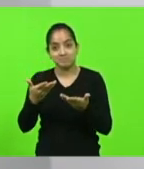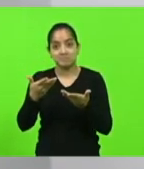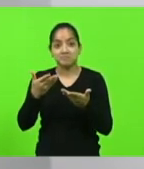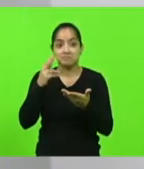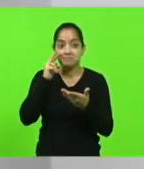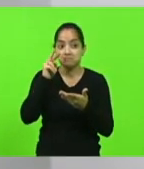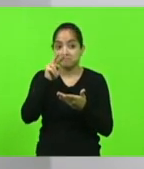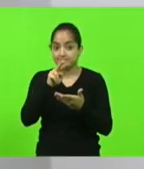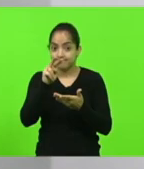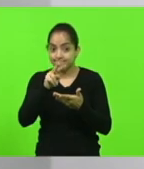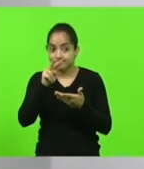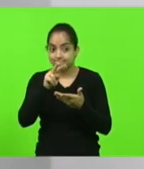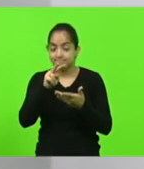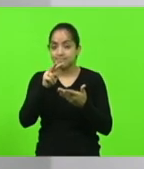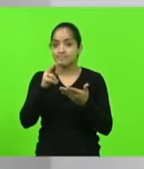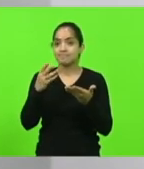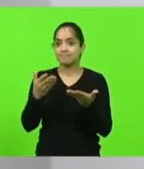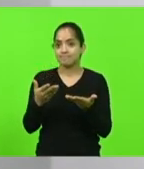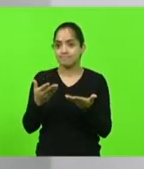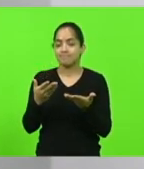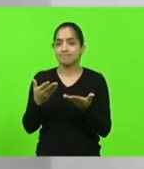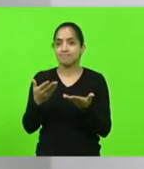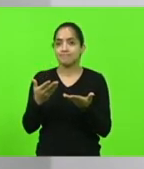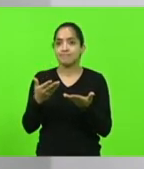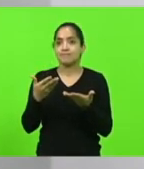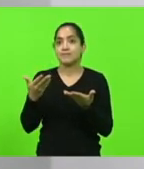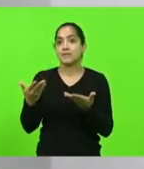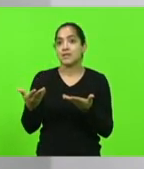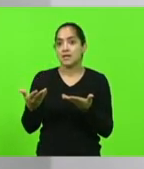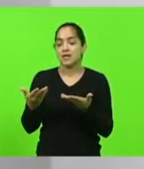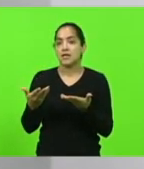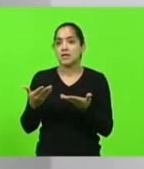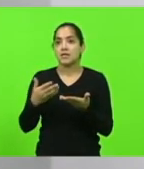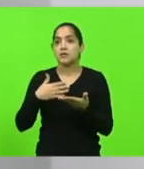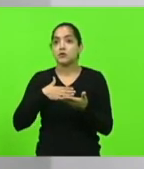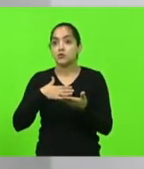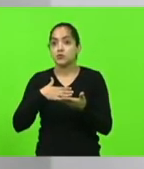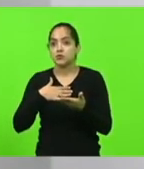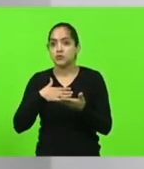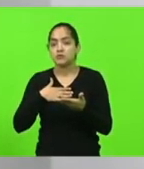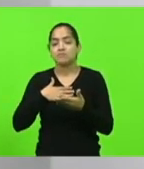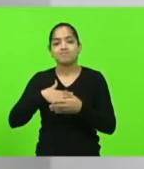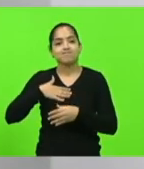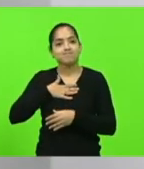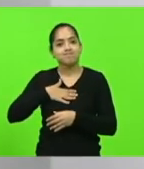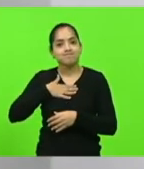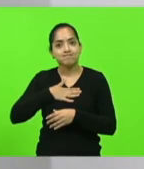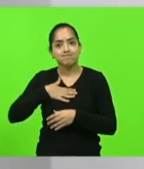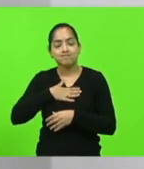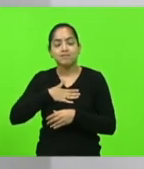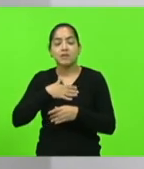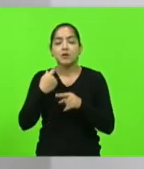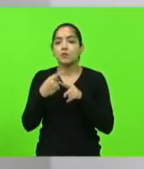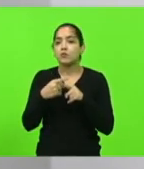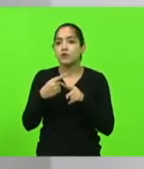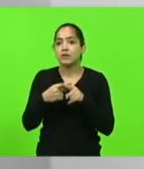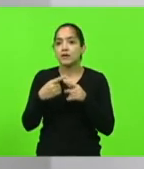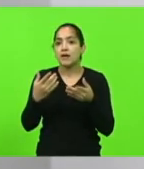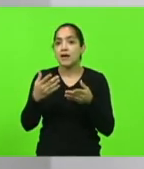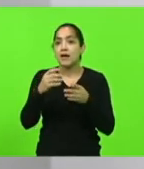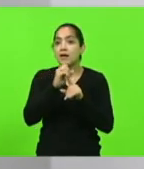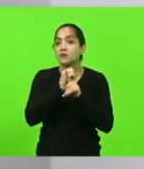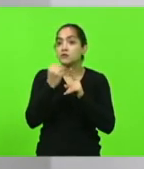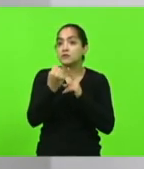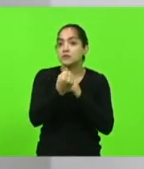virar é isso realmente é nos entrou nos trouxe uma satisfação muito grande porque a sociedade